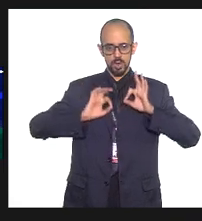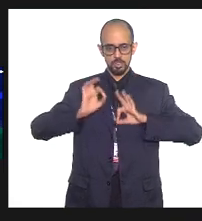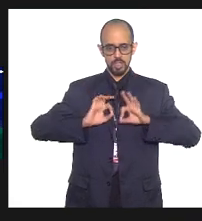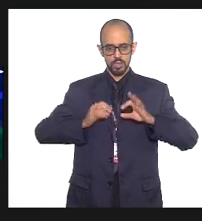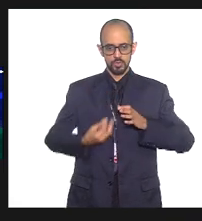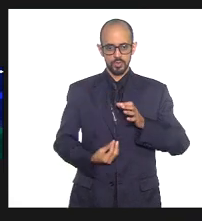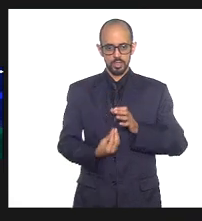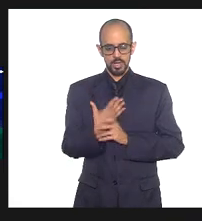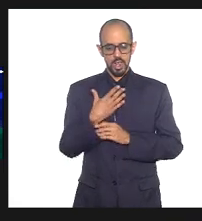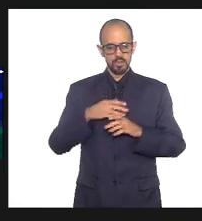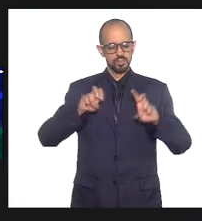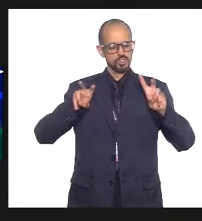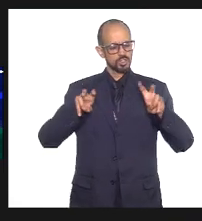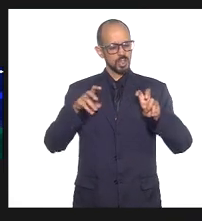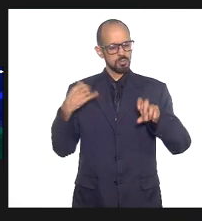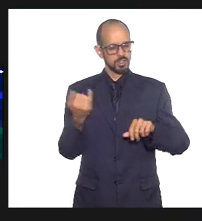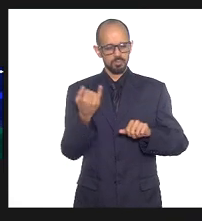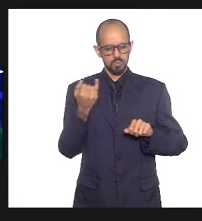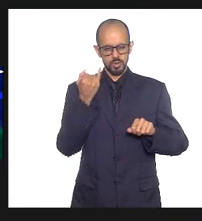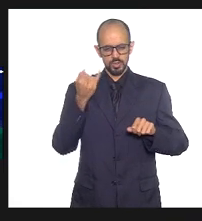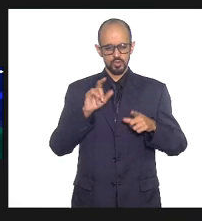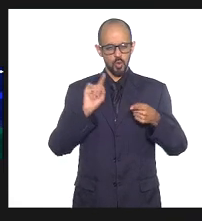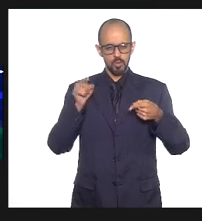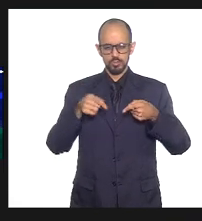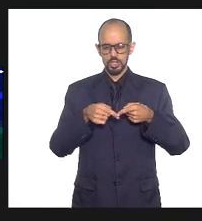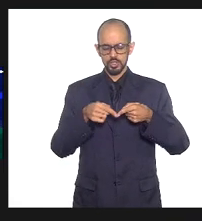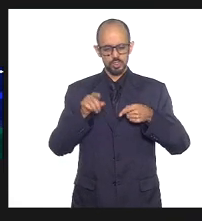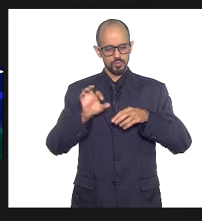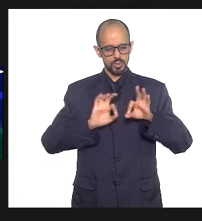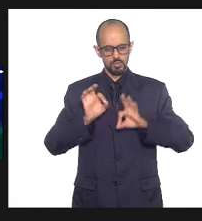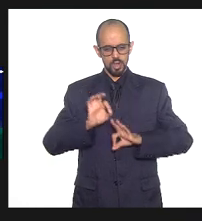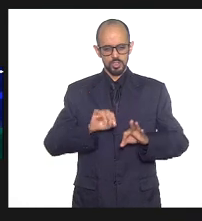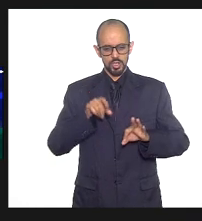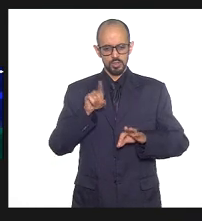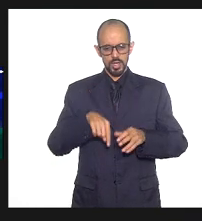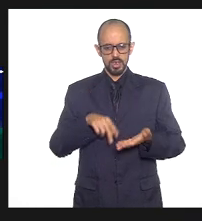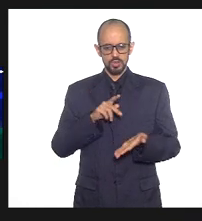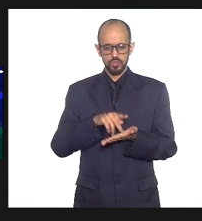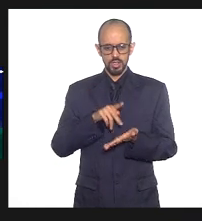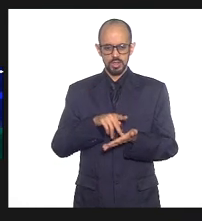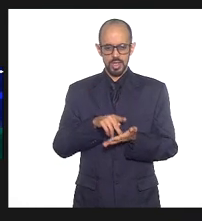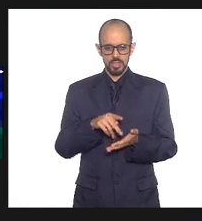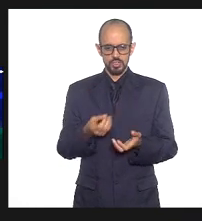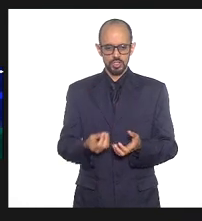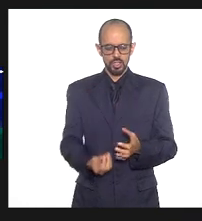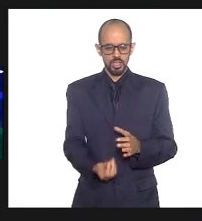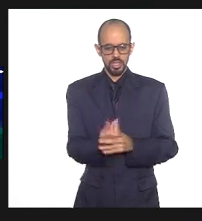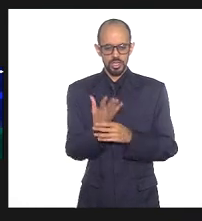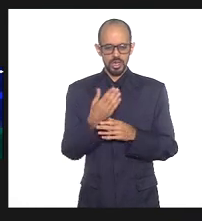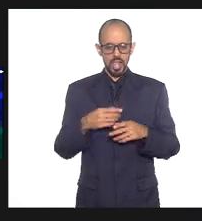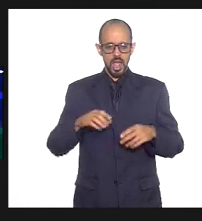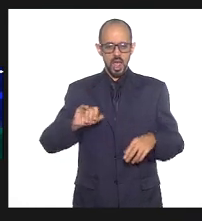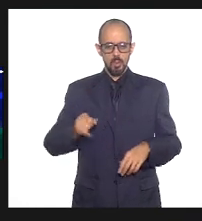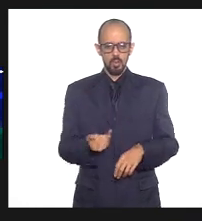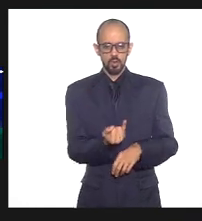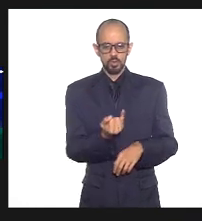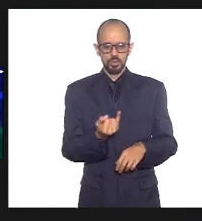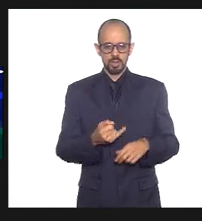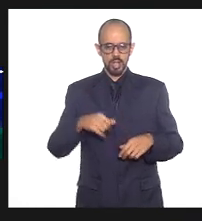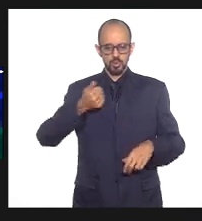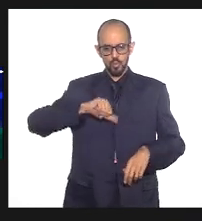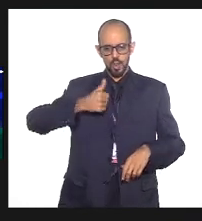extremamente importantes. O objetivo desse projeto de lei era justamente gerar oportunidade de qualificação